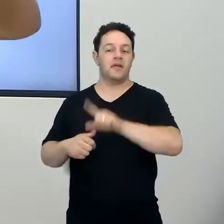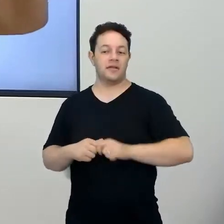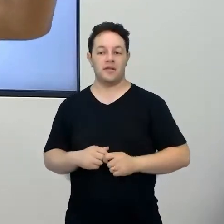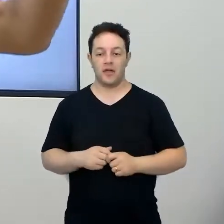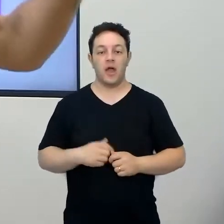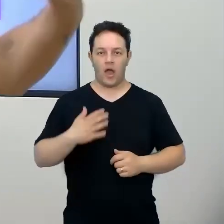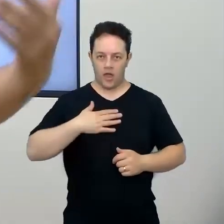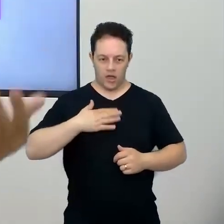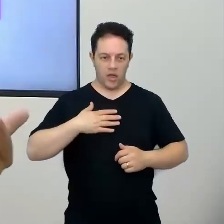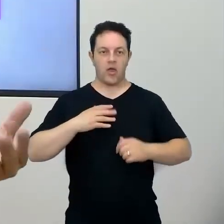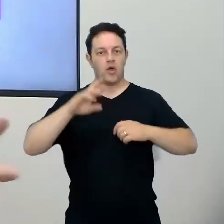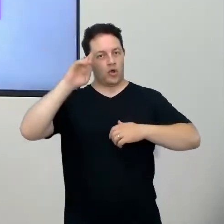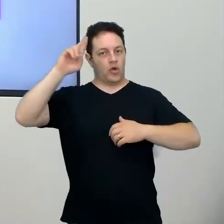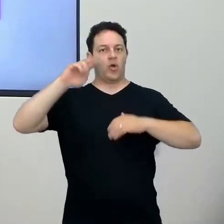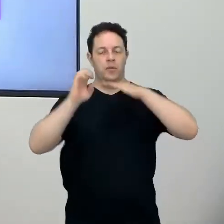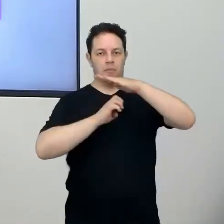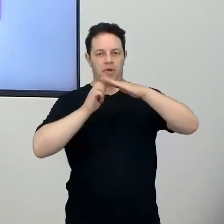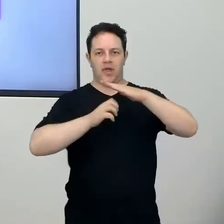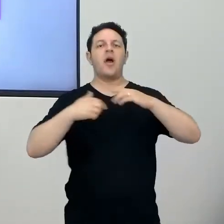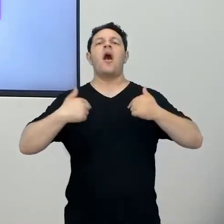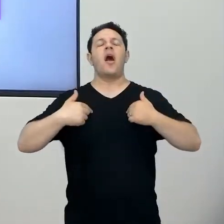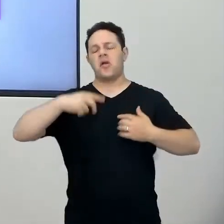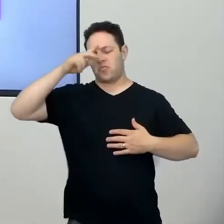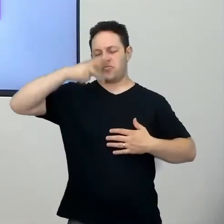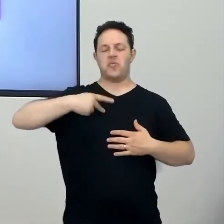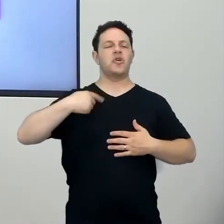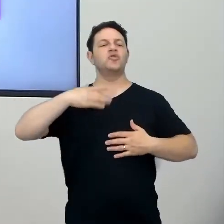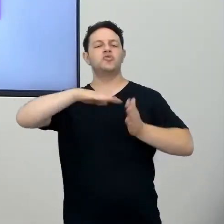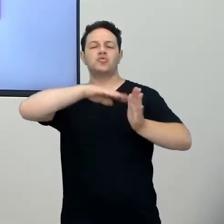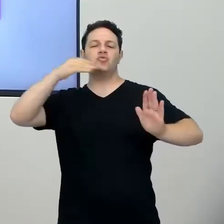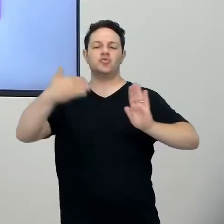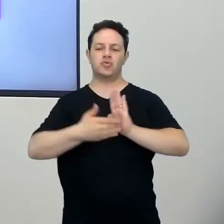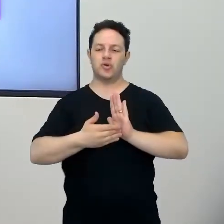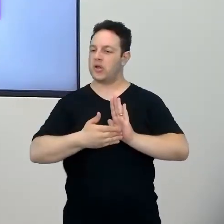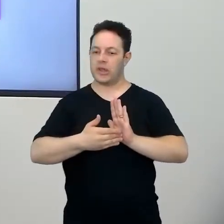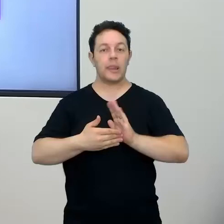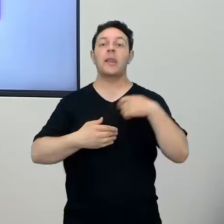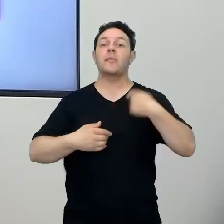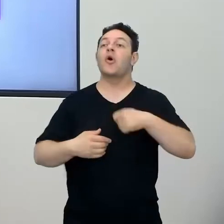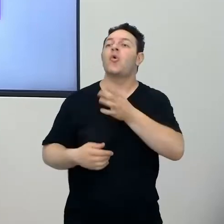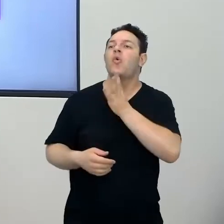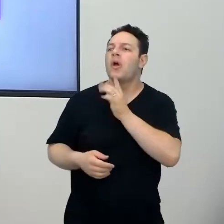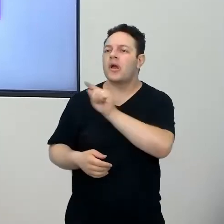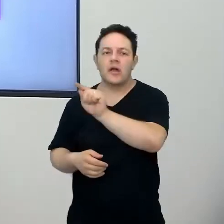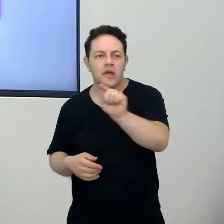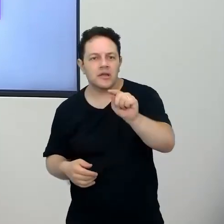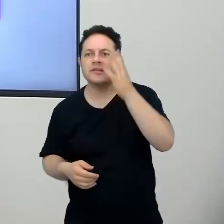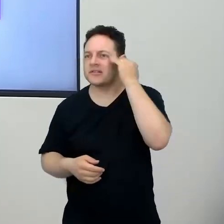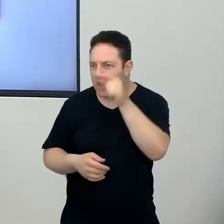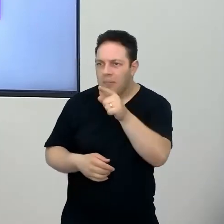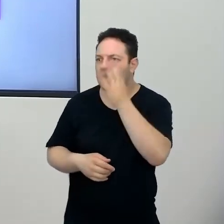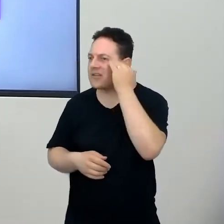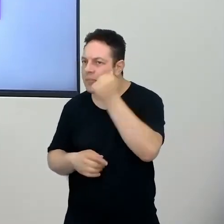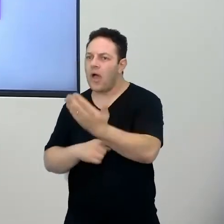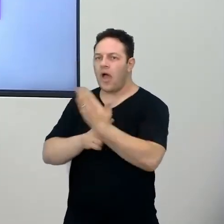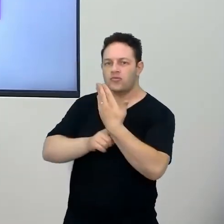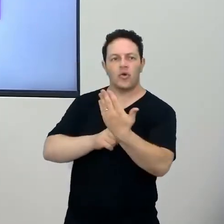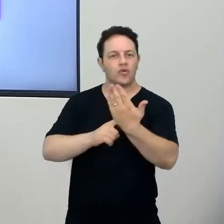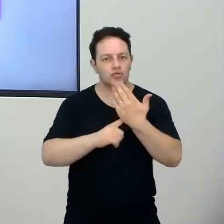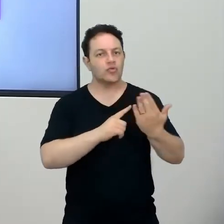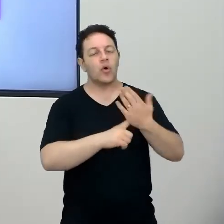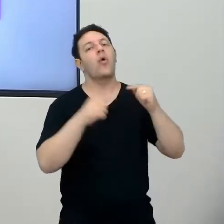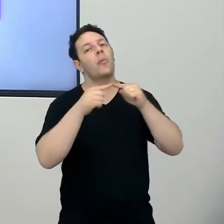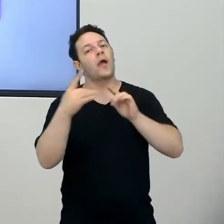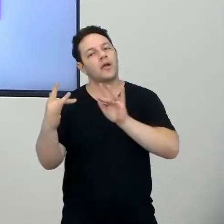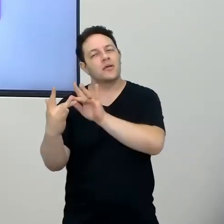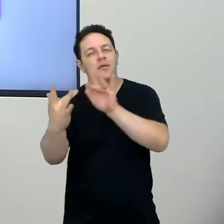o empreendimento é seu que você tem que fazer tudo. Você tem que conhecer muita gente que saiba fazer coisas que você não sabe também, porque